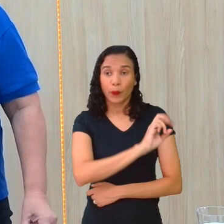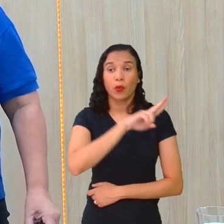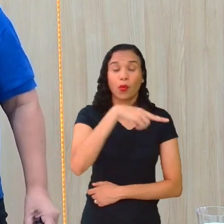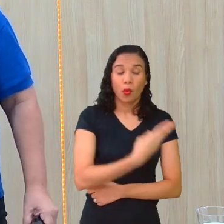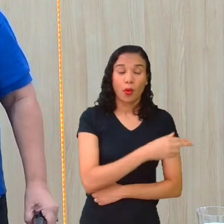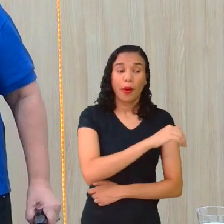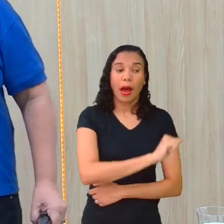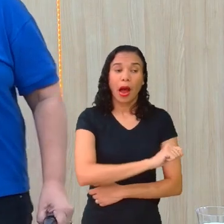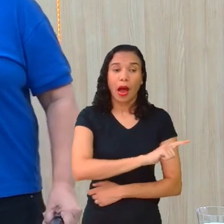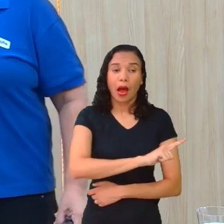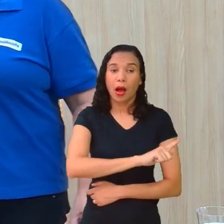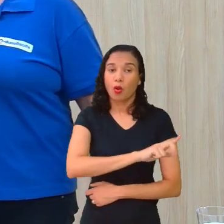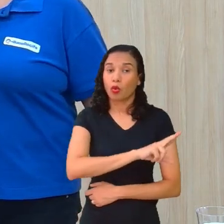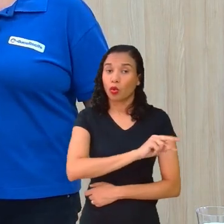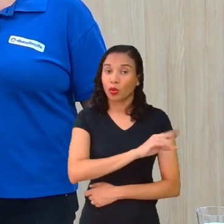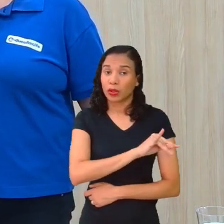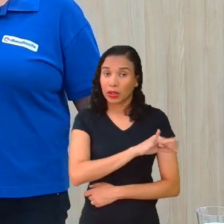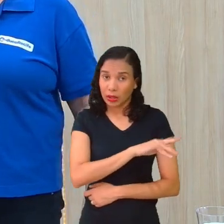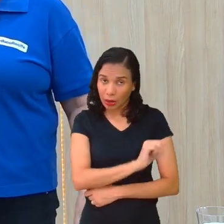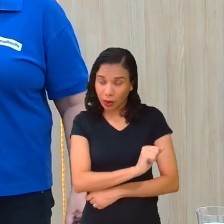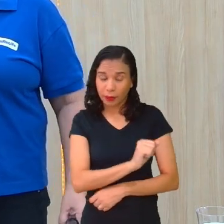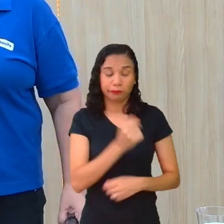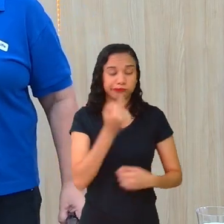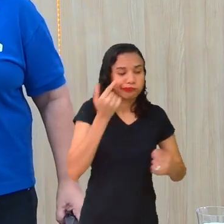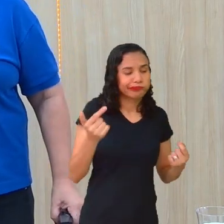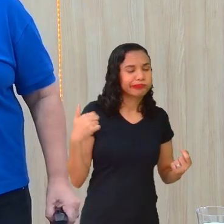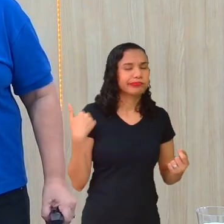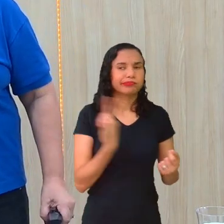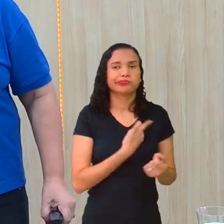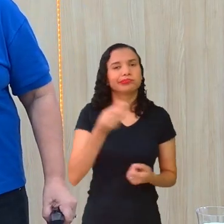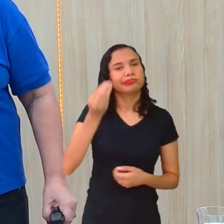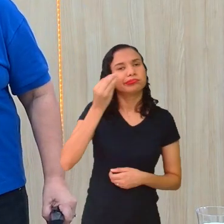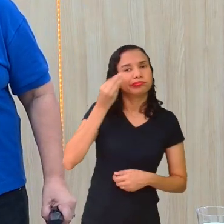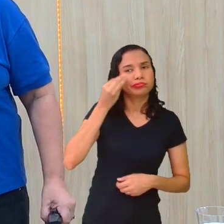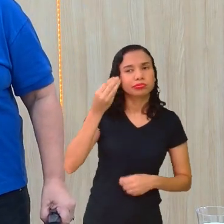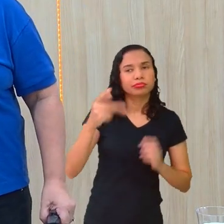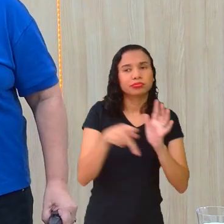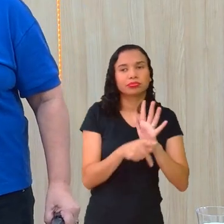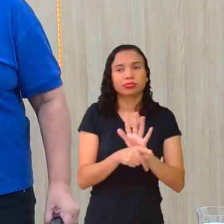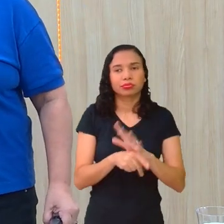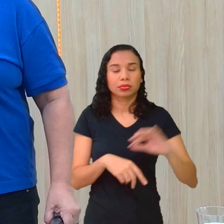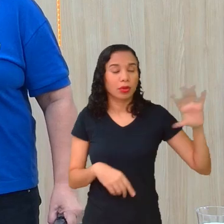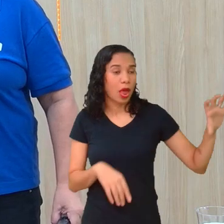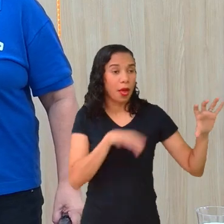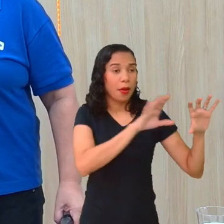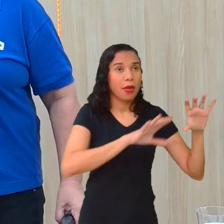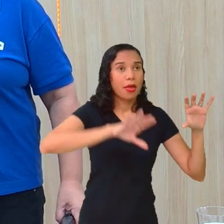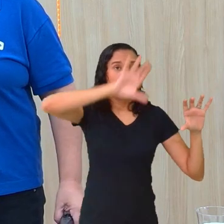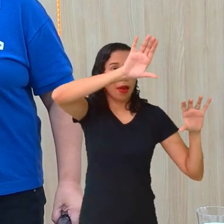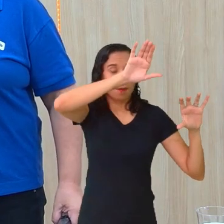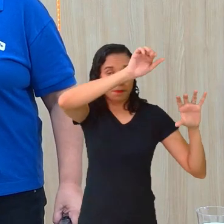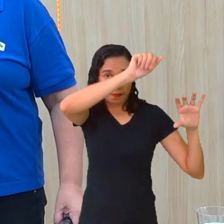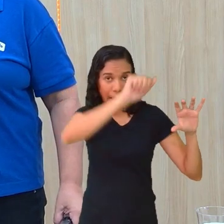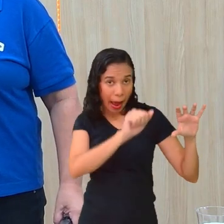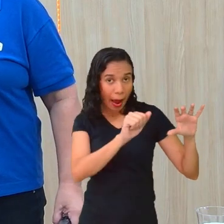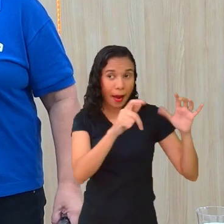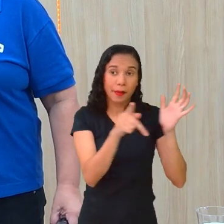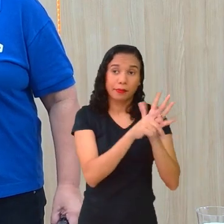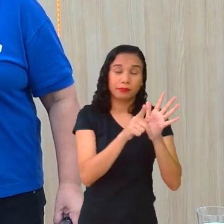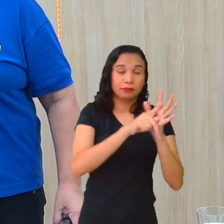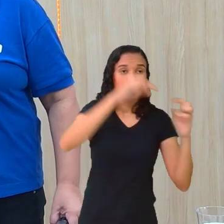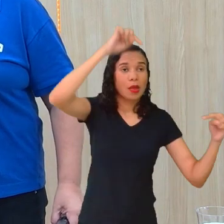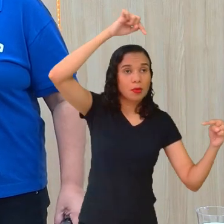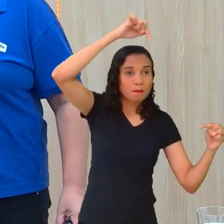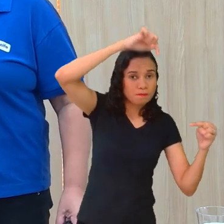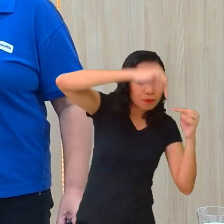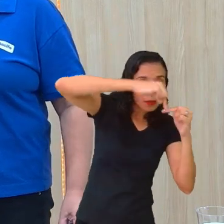a aglutinina da questão aí do plasma. Então, a gente observa que o aglutinogênio em A, né, ele